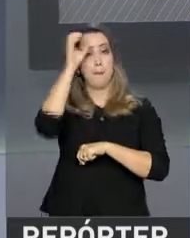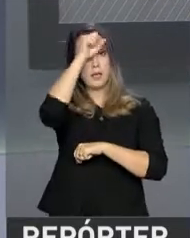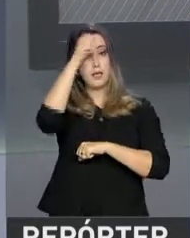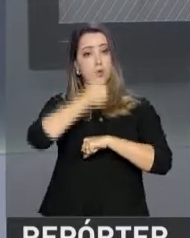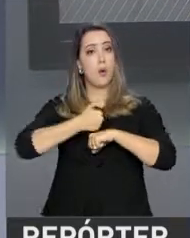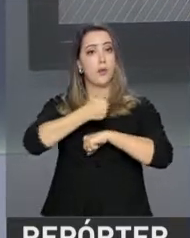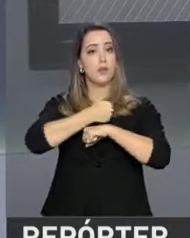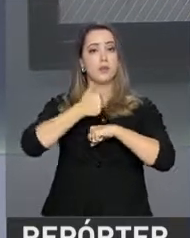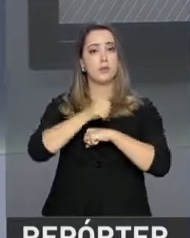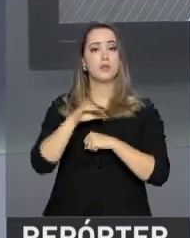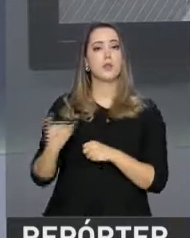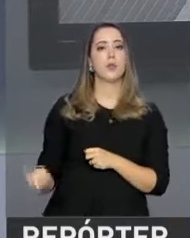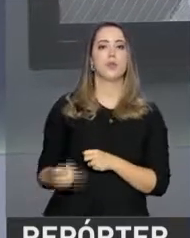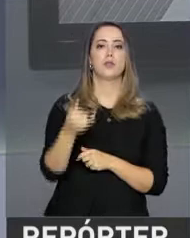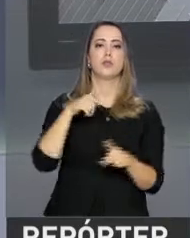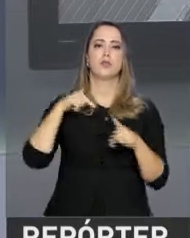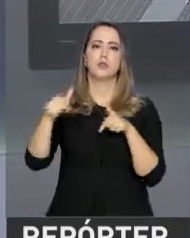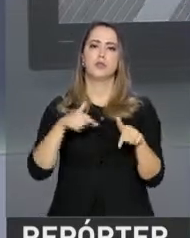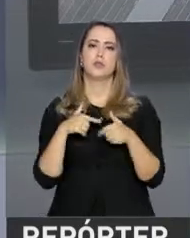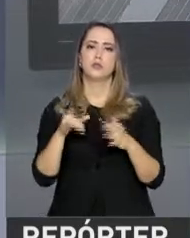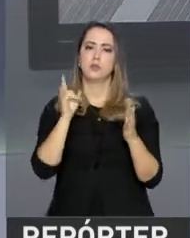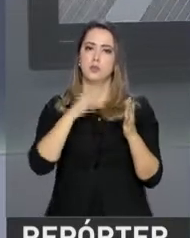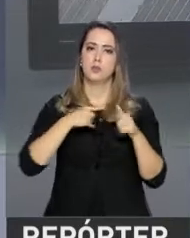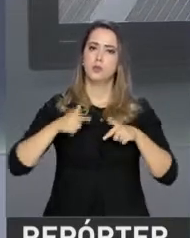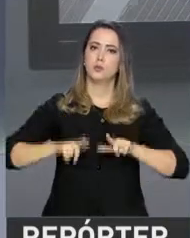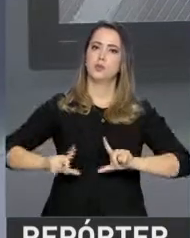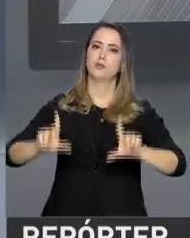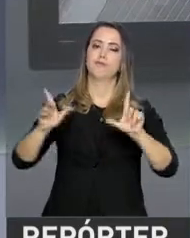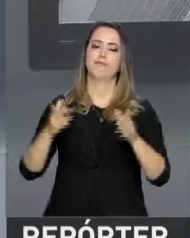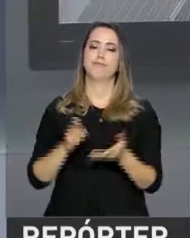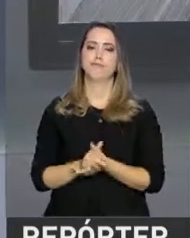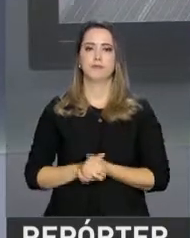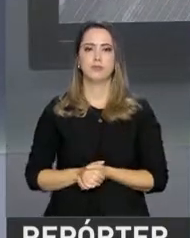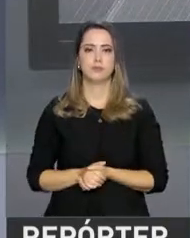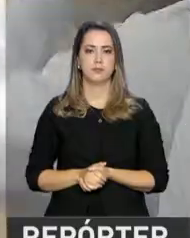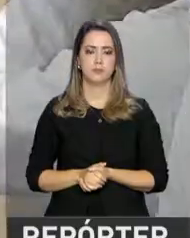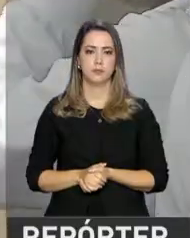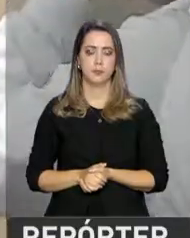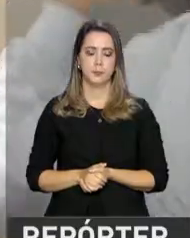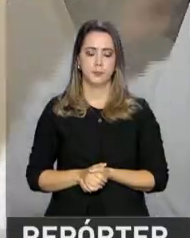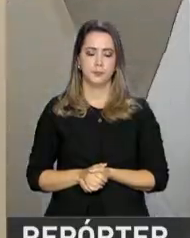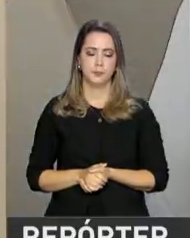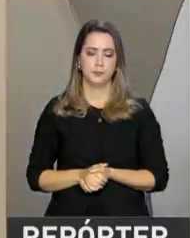no mercado de trabalho com o certificado do curso em mãos